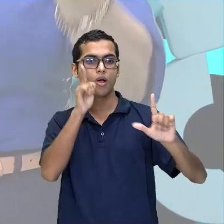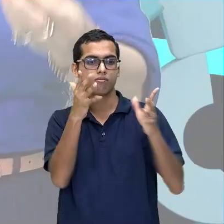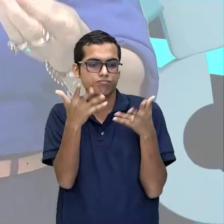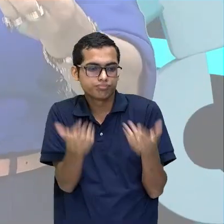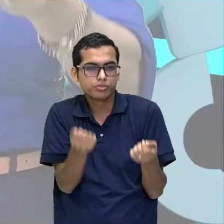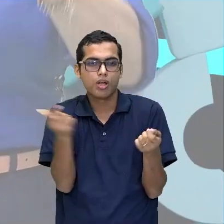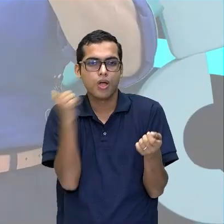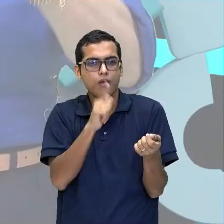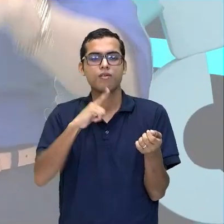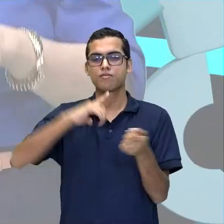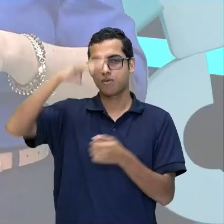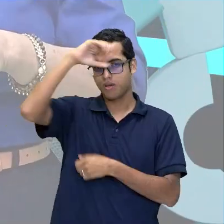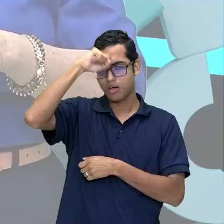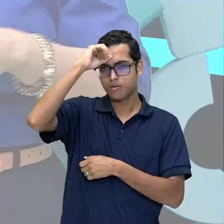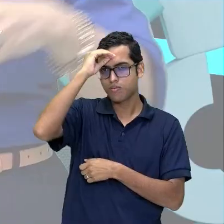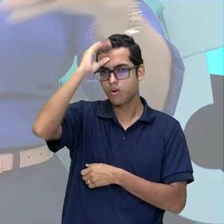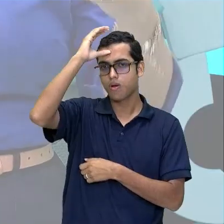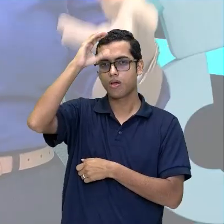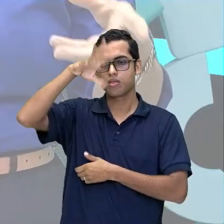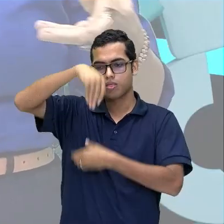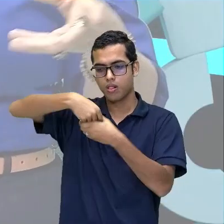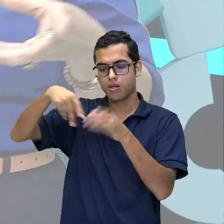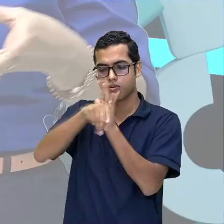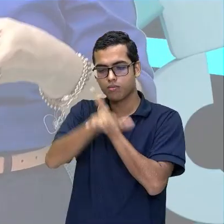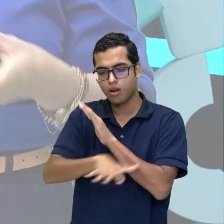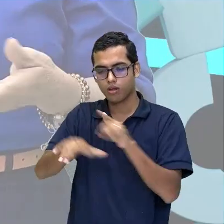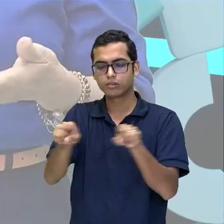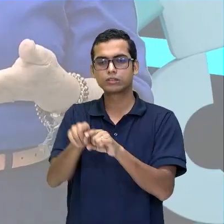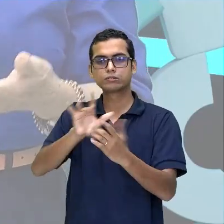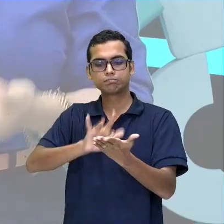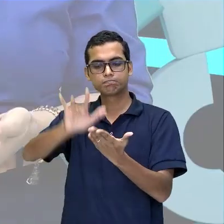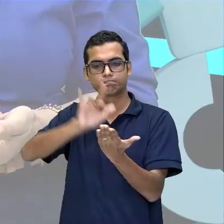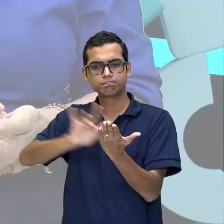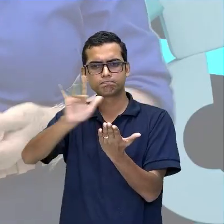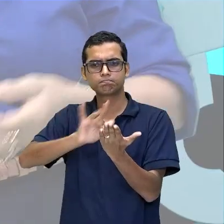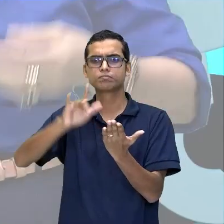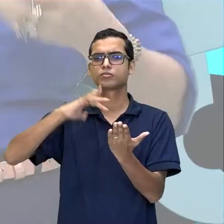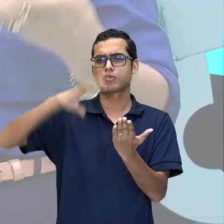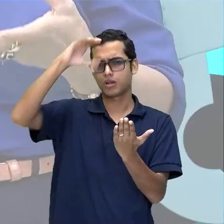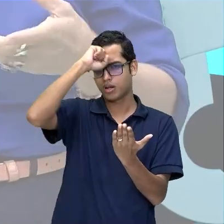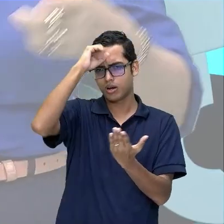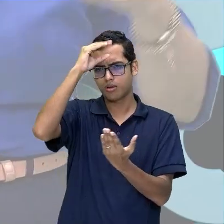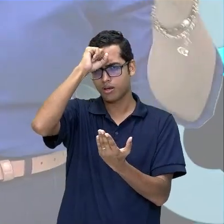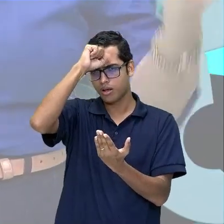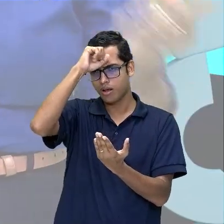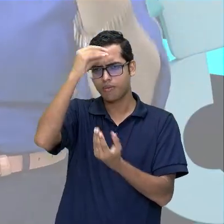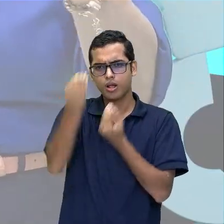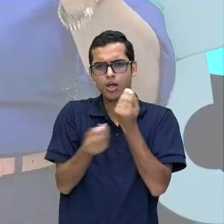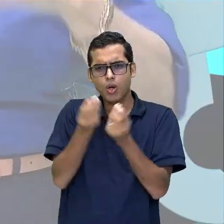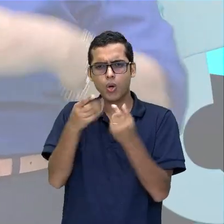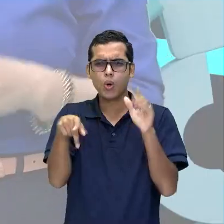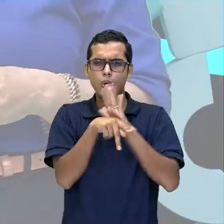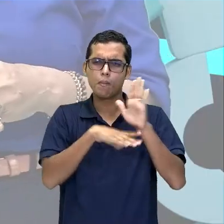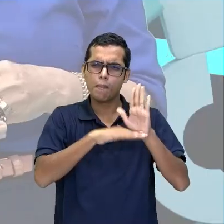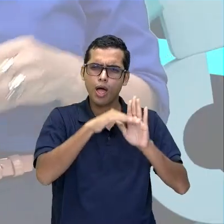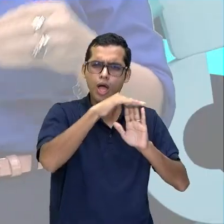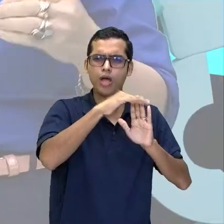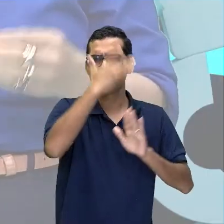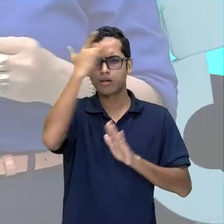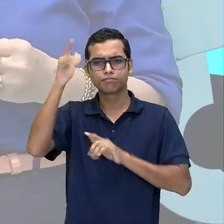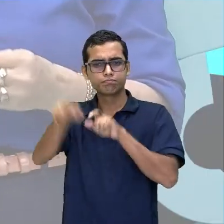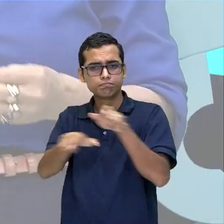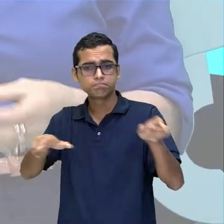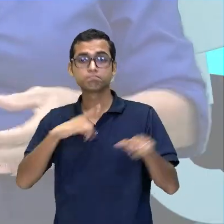com a complexidade crescente das tecnologias digitais, é importante que as pessoas tenham as